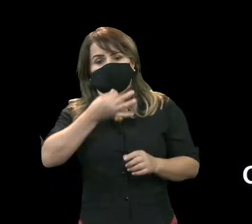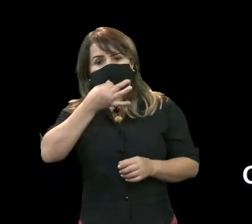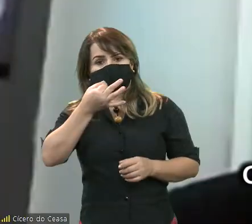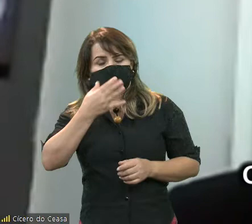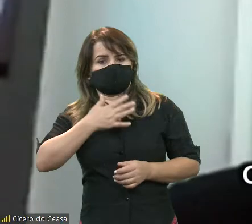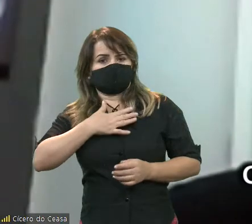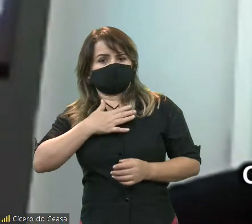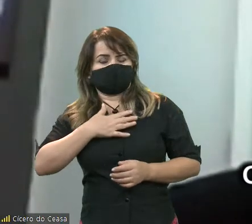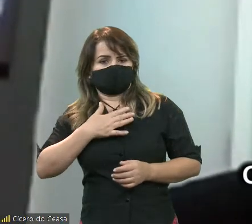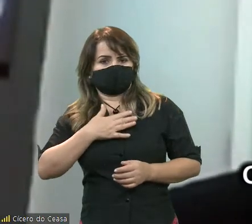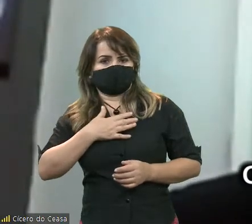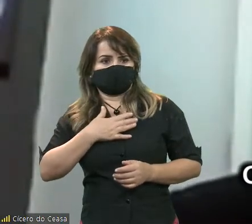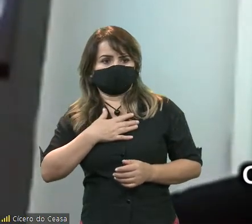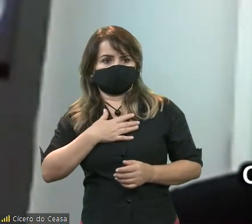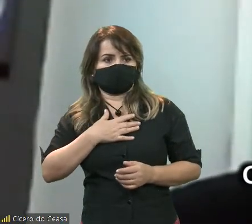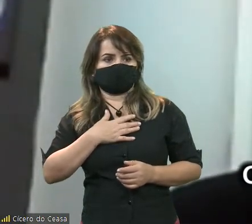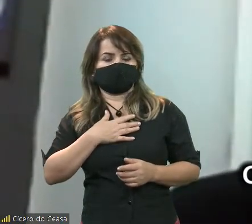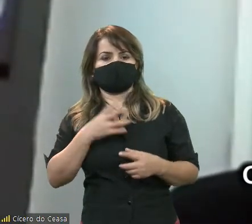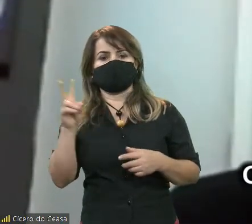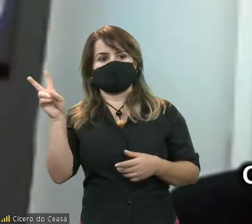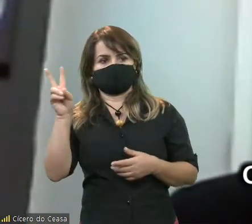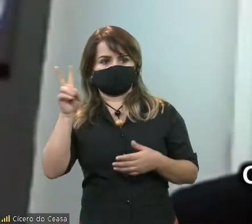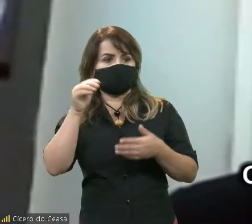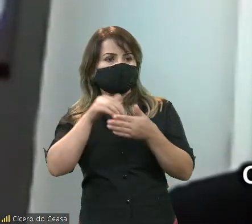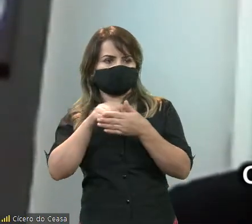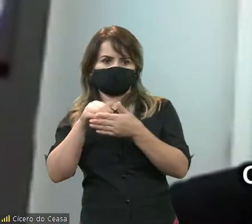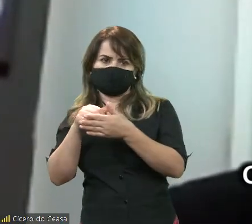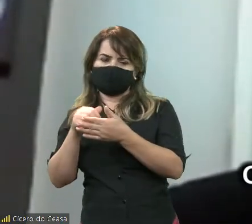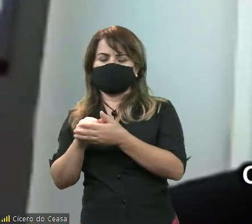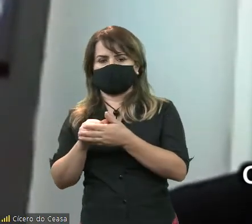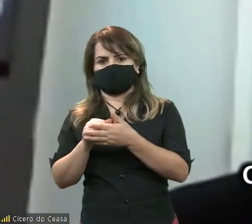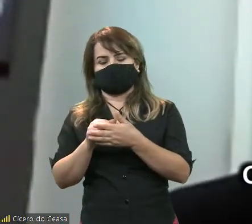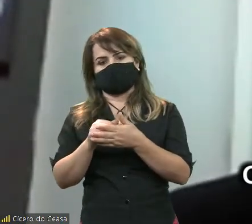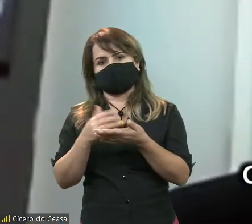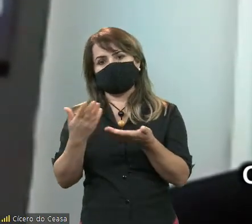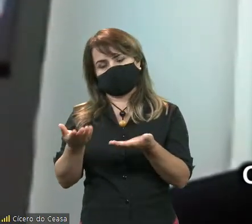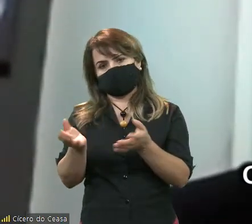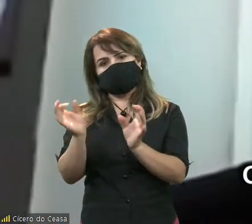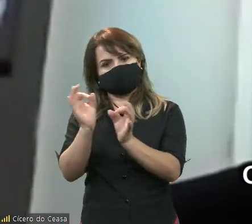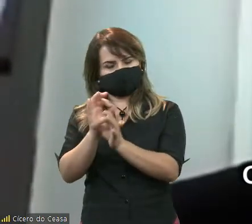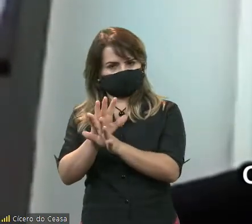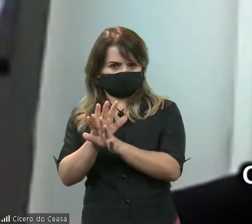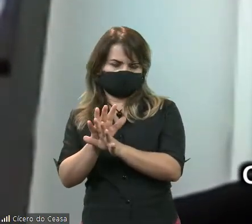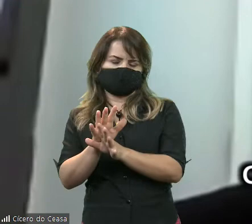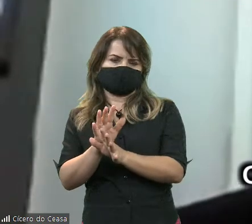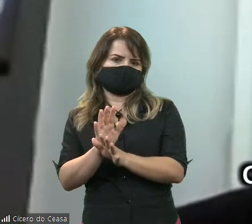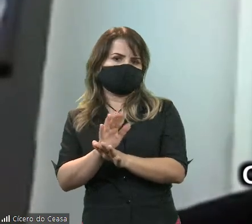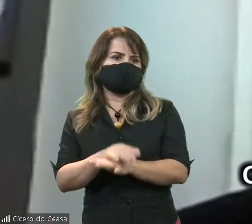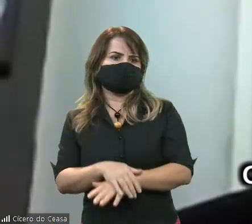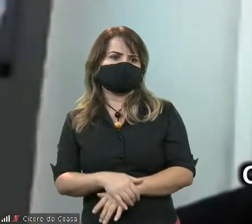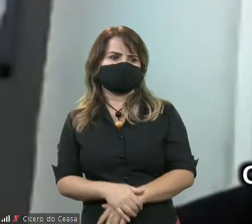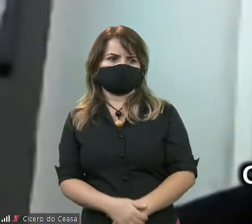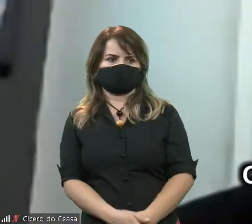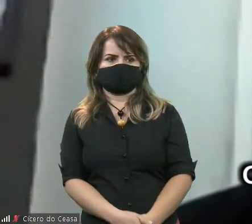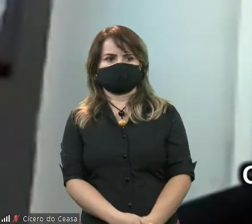aí, dado minha reserva de tempo, encerro por aqui e votarei. Obrigado, presidente.